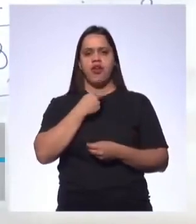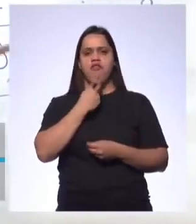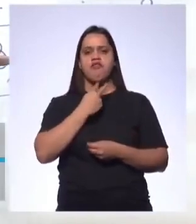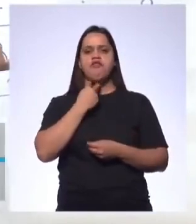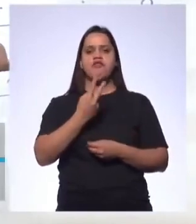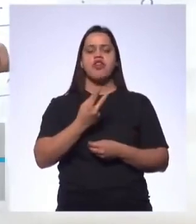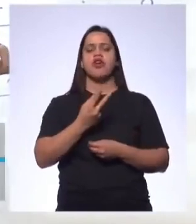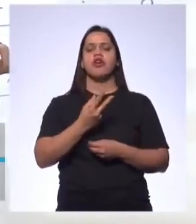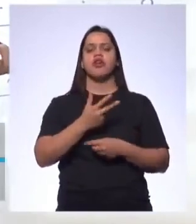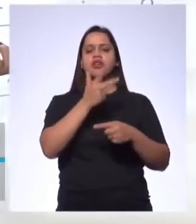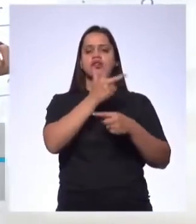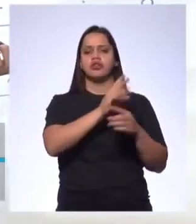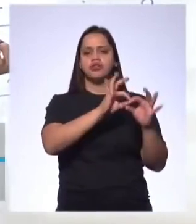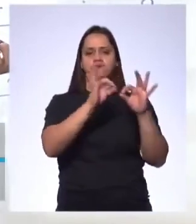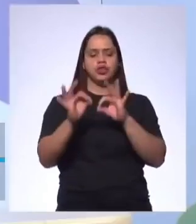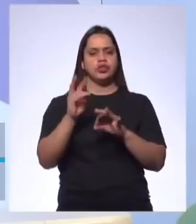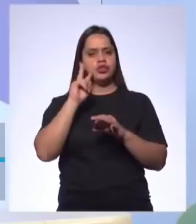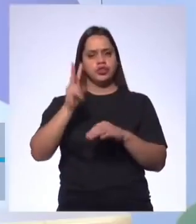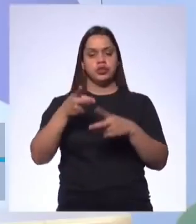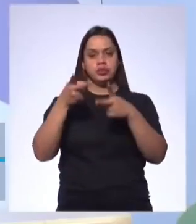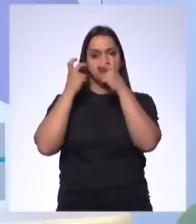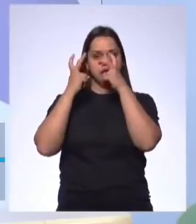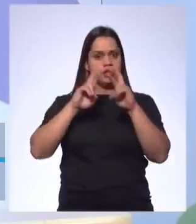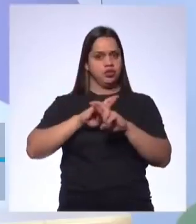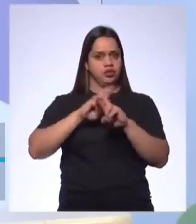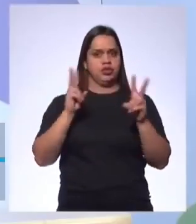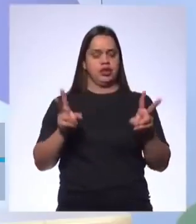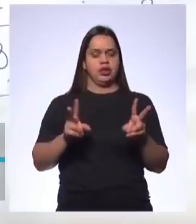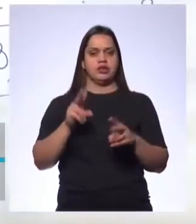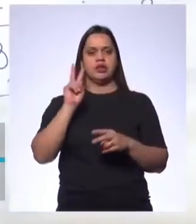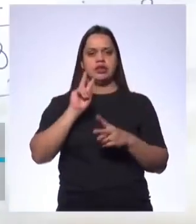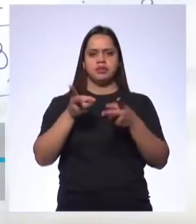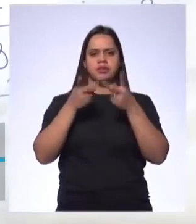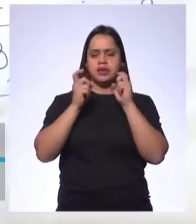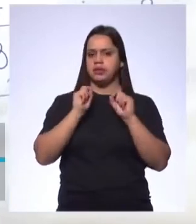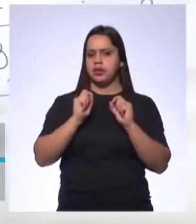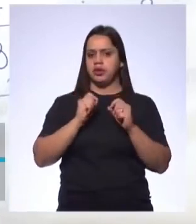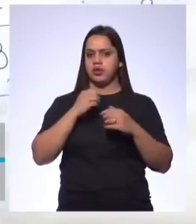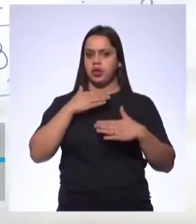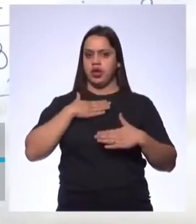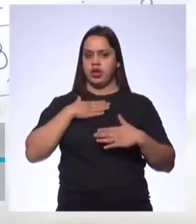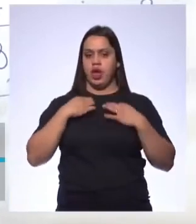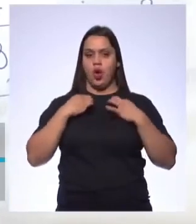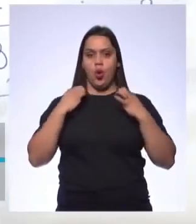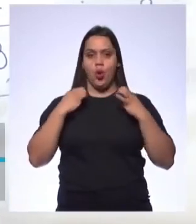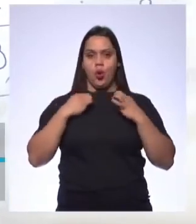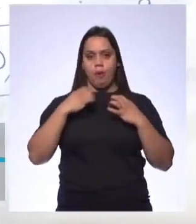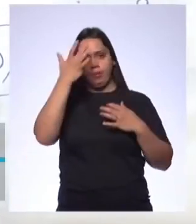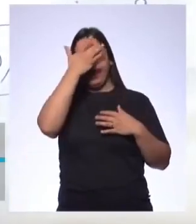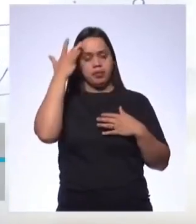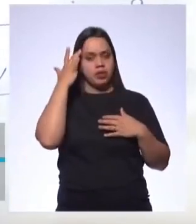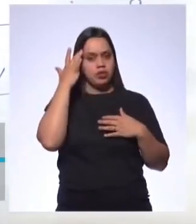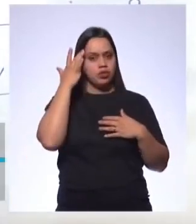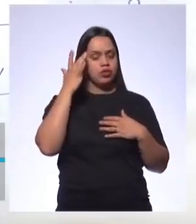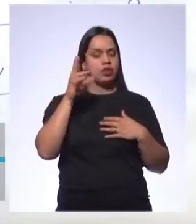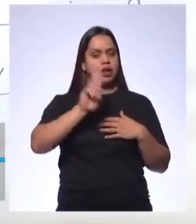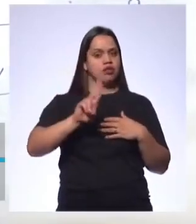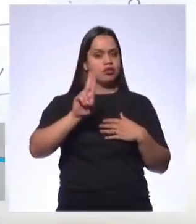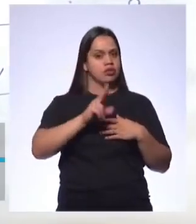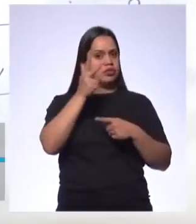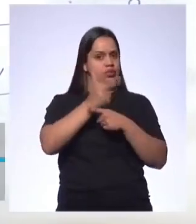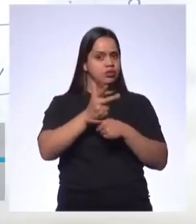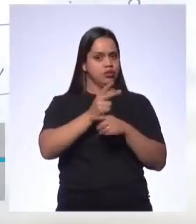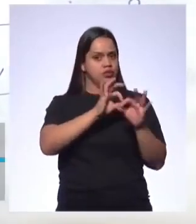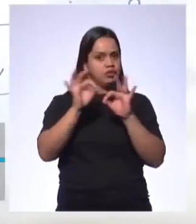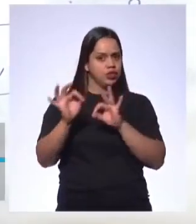pronúncia um pouco diferente, né, Ed? Sim, bem diferente. Né? Vocês viram a roupa das pessoas que estavam lá no vídeo? Né?